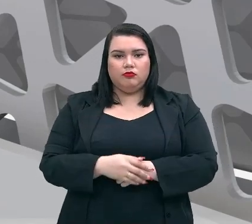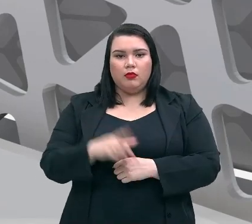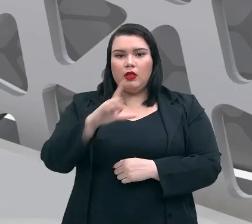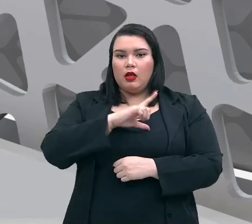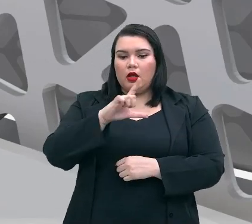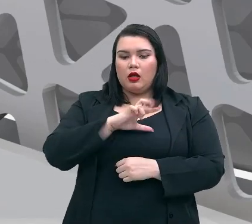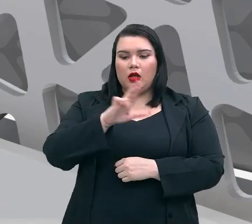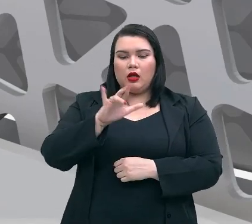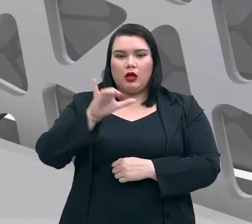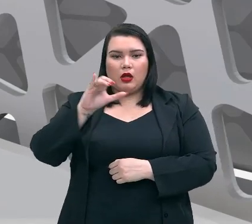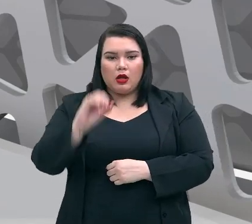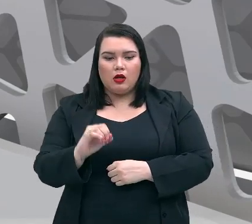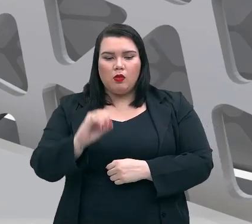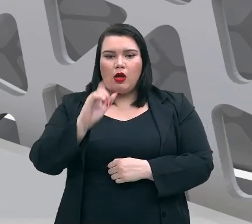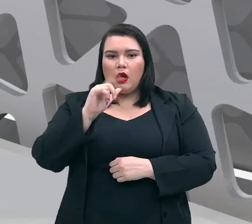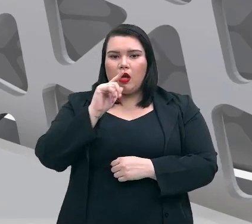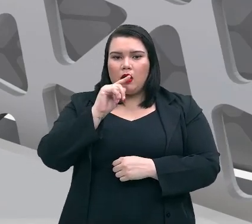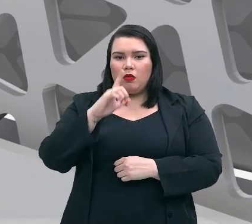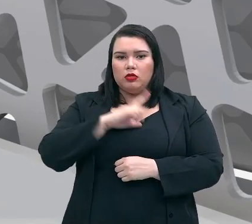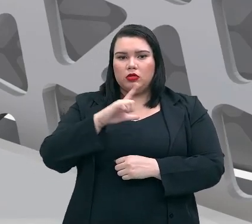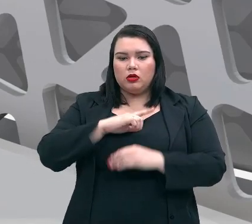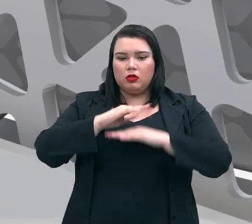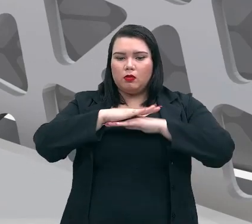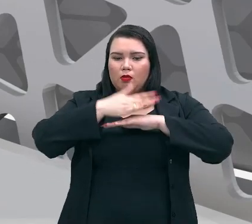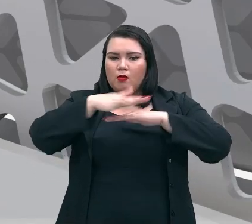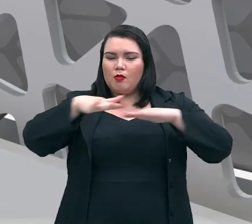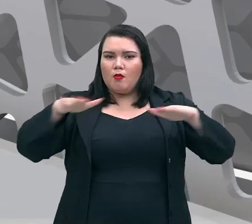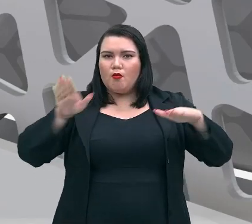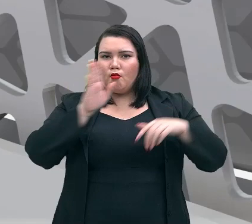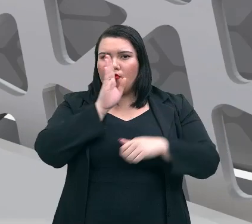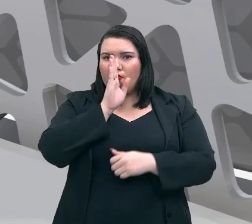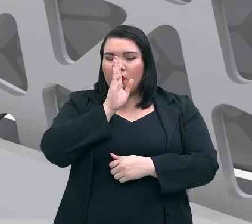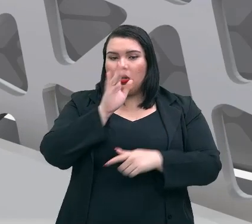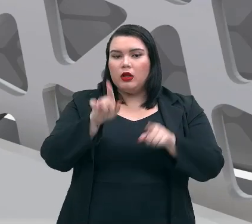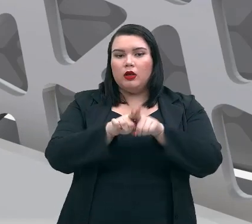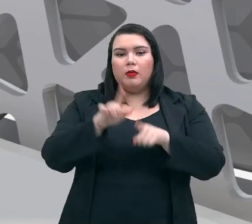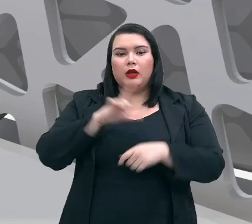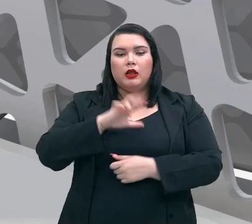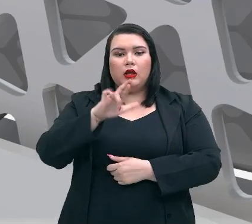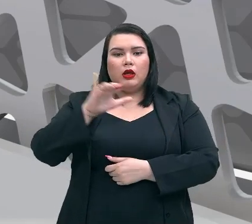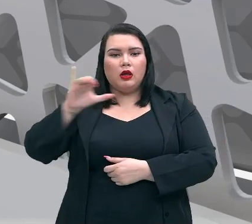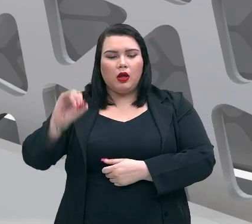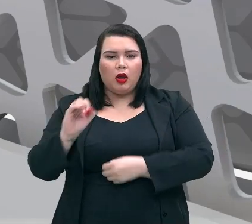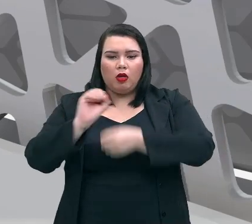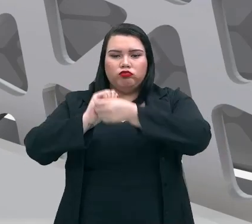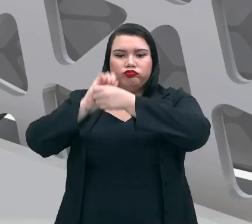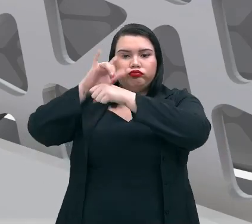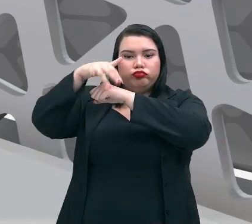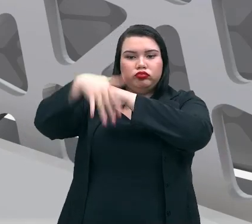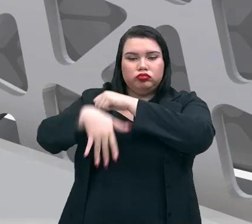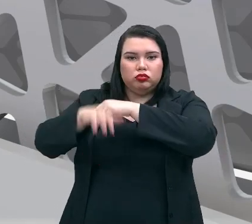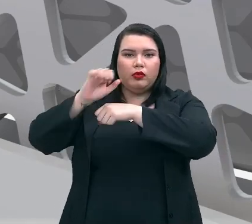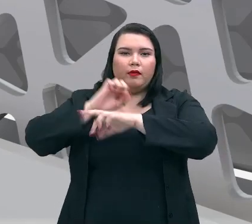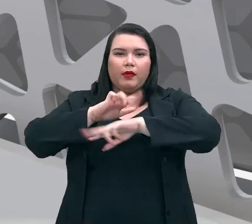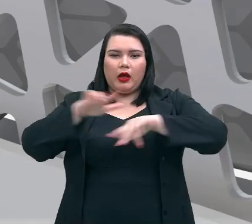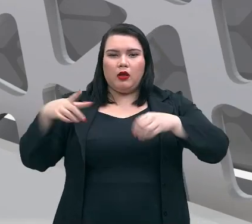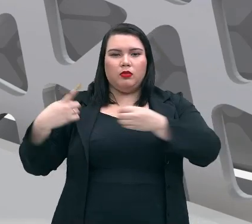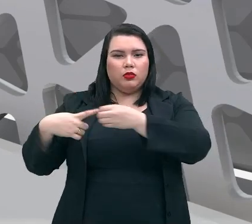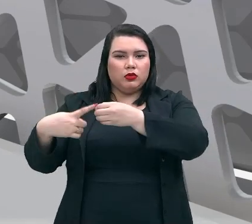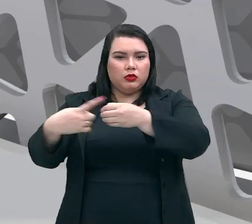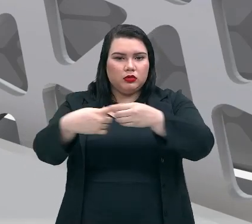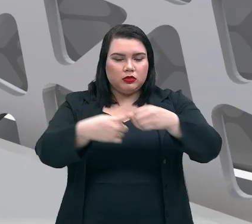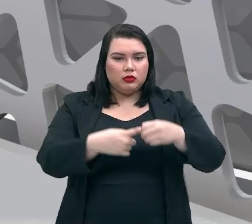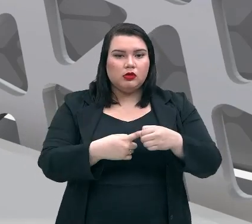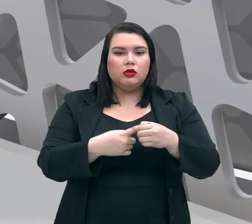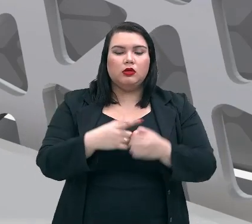são áreas planas e rios que têm muitas cachoeiras, né? A gente observa em vários municípios aqui do nosso estado que existem